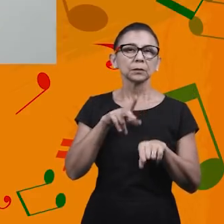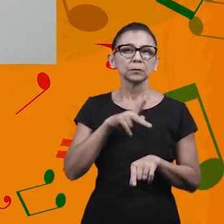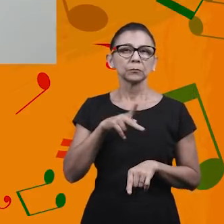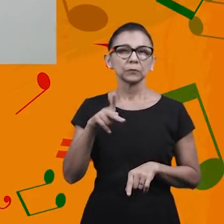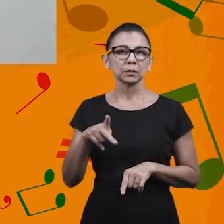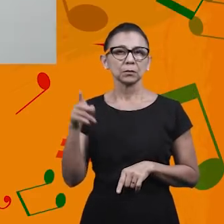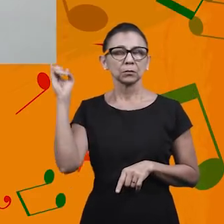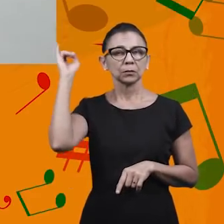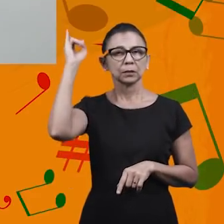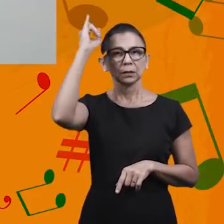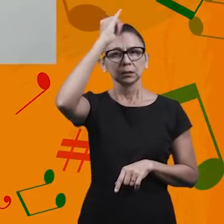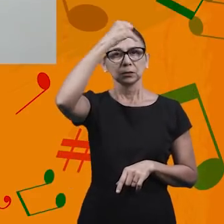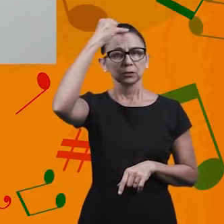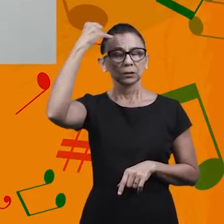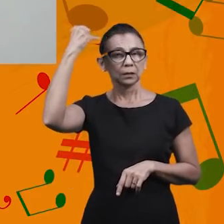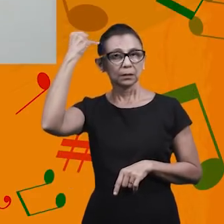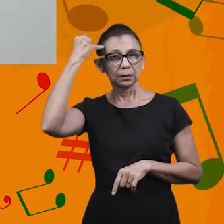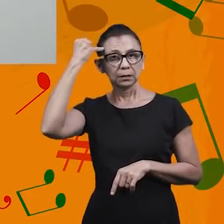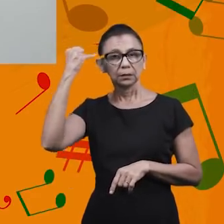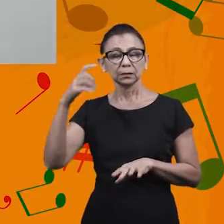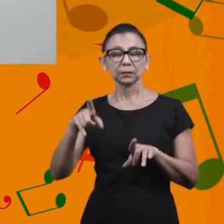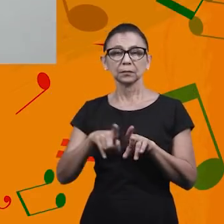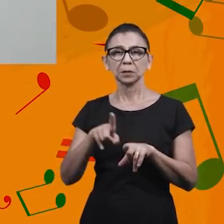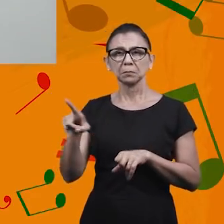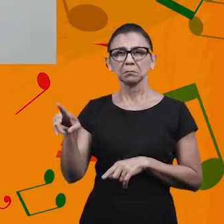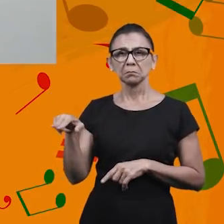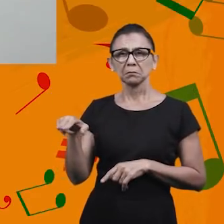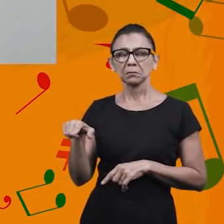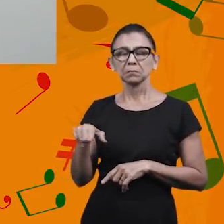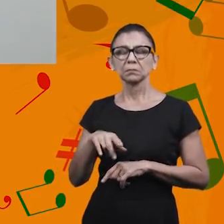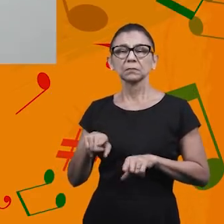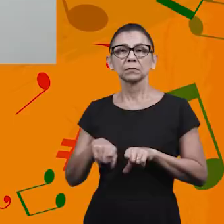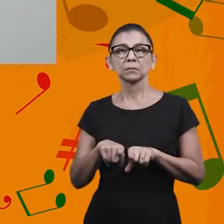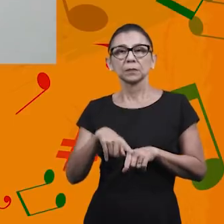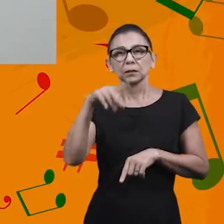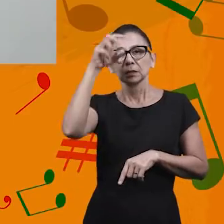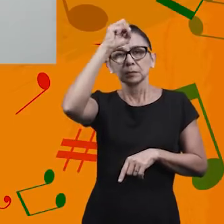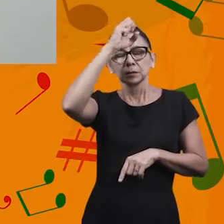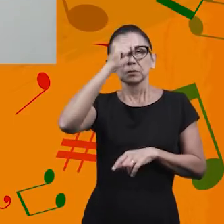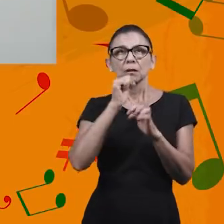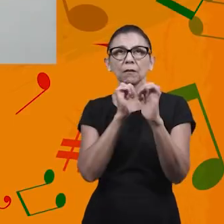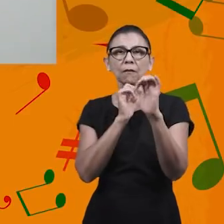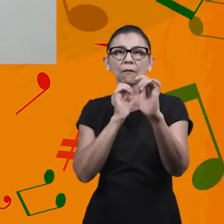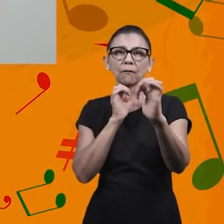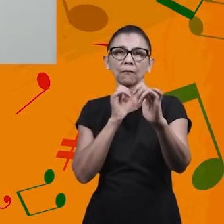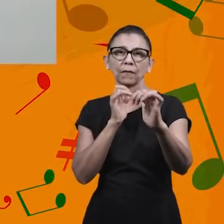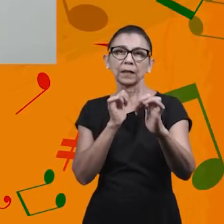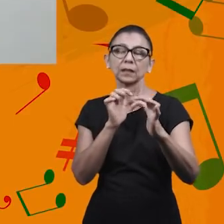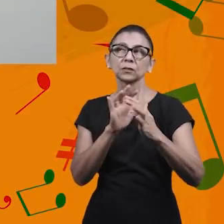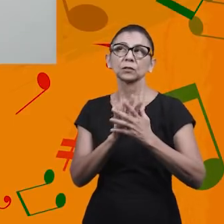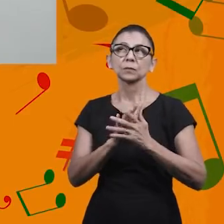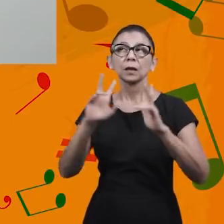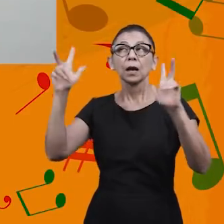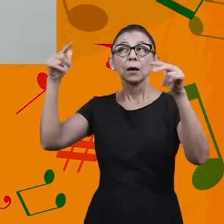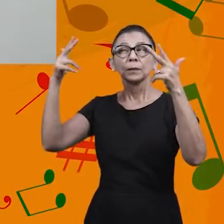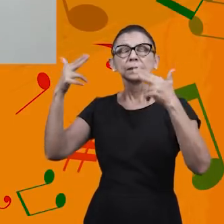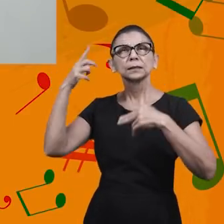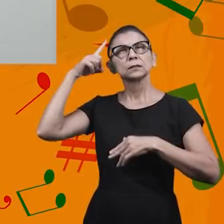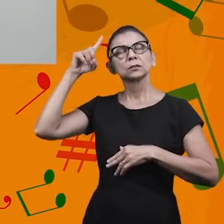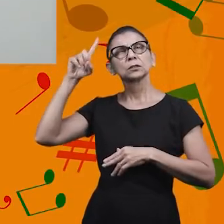um de nós. E o presente que eu recebi era uma flauta de ouro. No início eu achava que era para eu voltar a tocar a flauta doce que eu tocava quando era